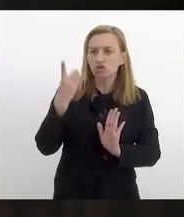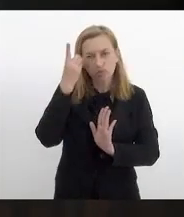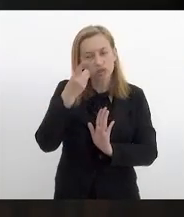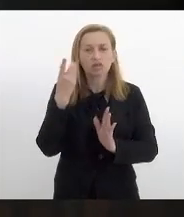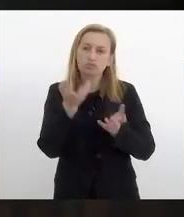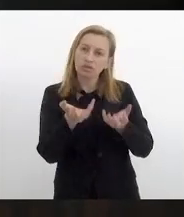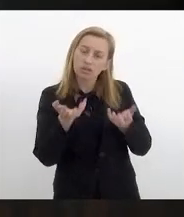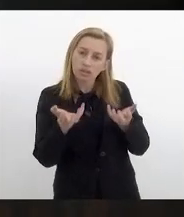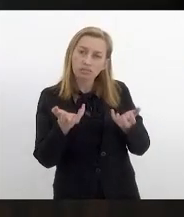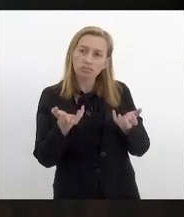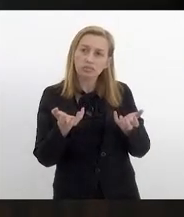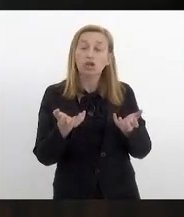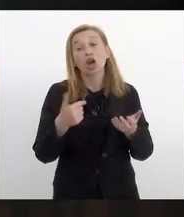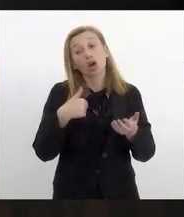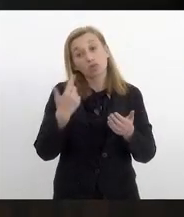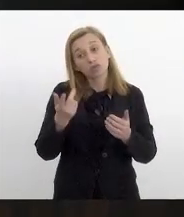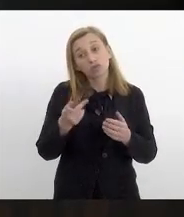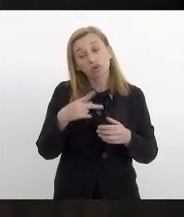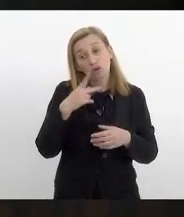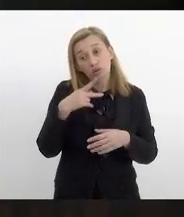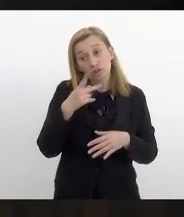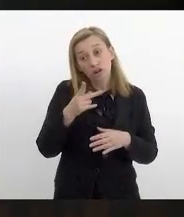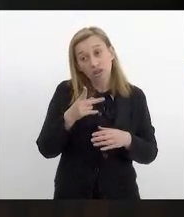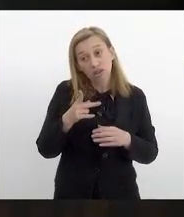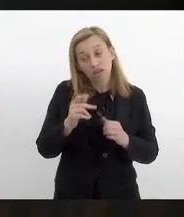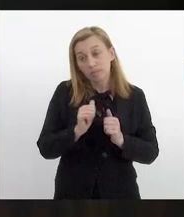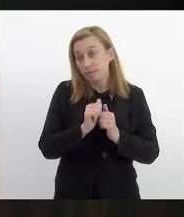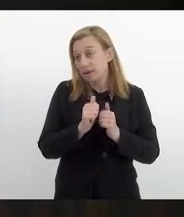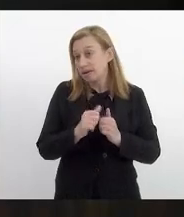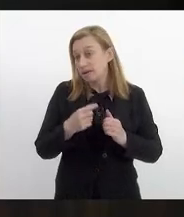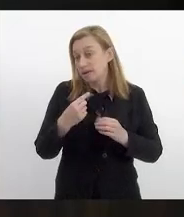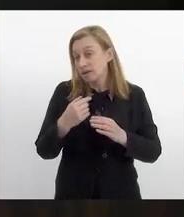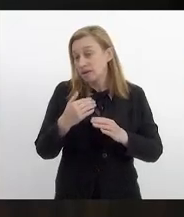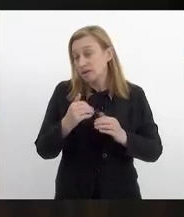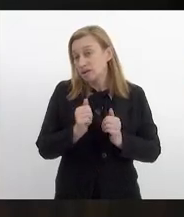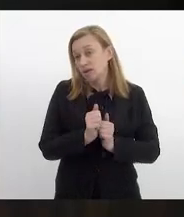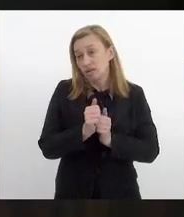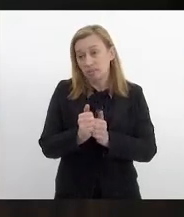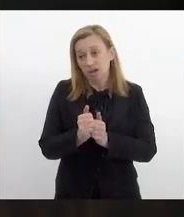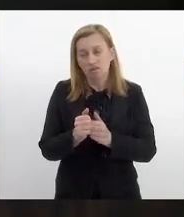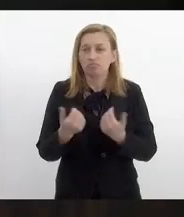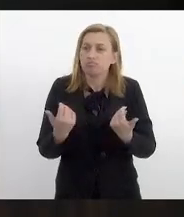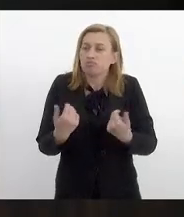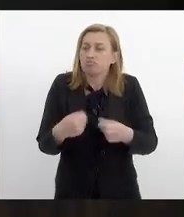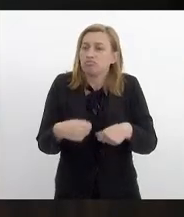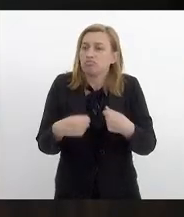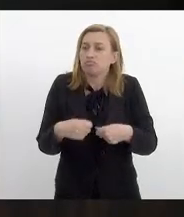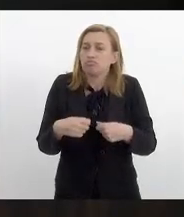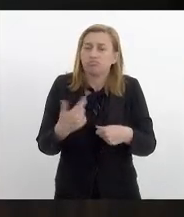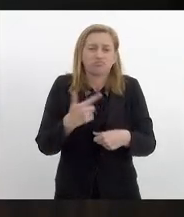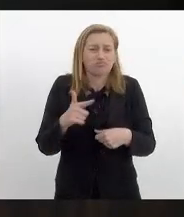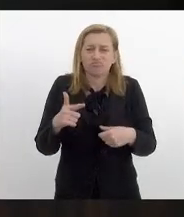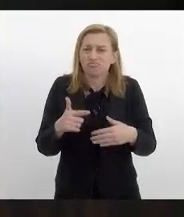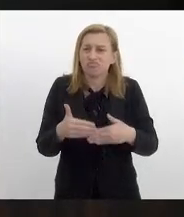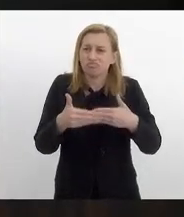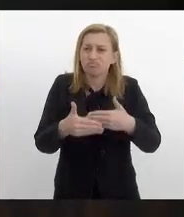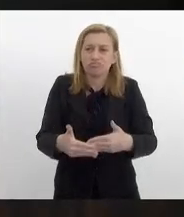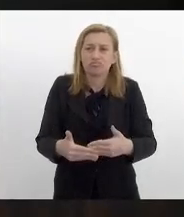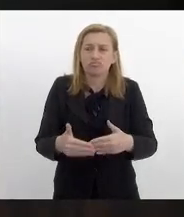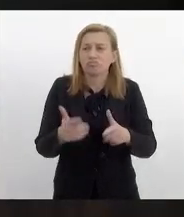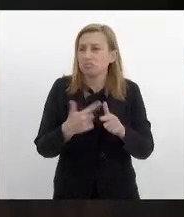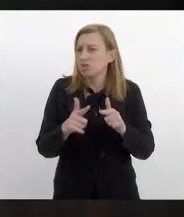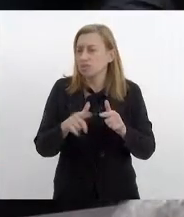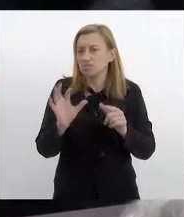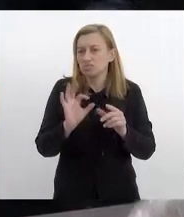quiserem, estou dando um encaminhamento aqui. Eu preciso... Porque senão a gente não avança, sem problema, não vai mudar